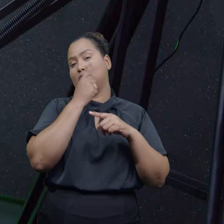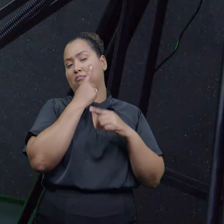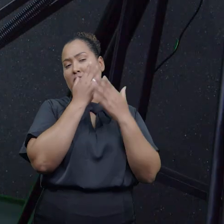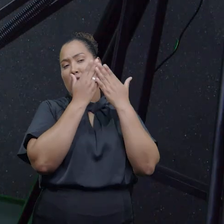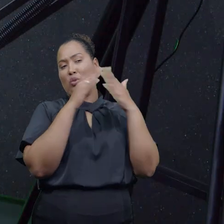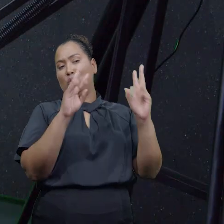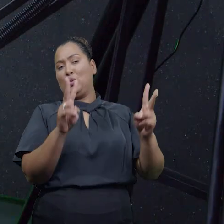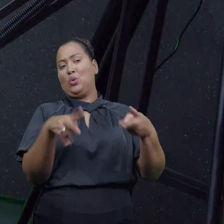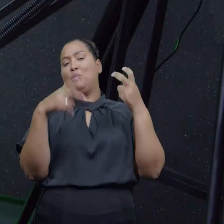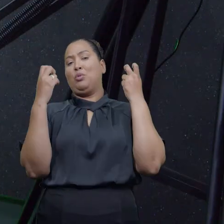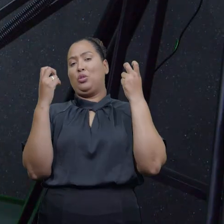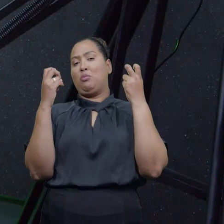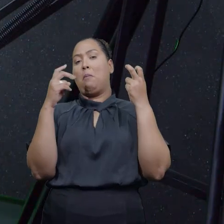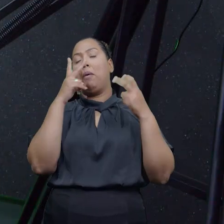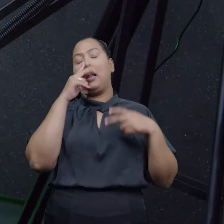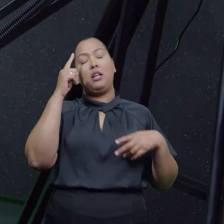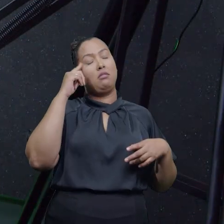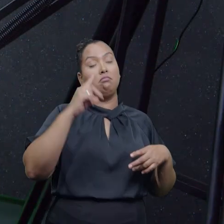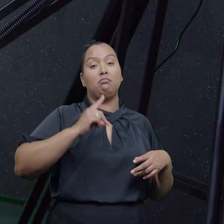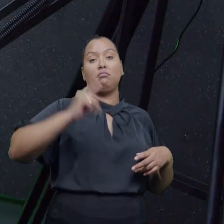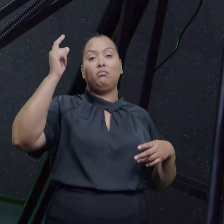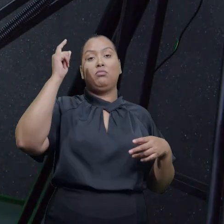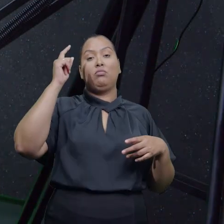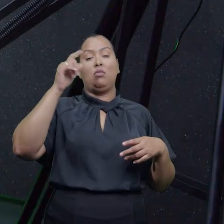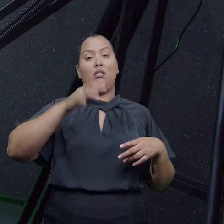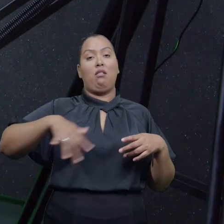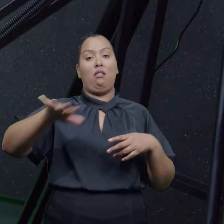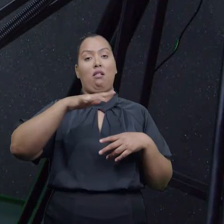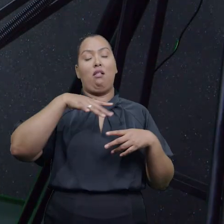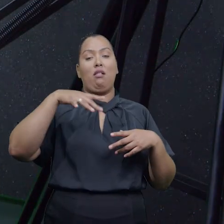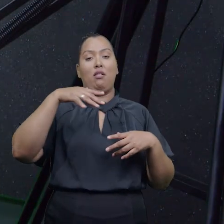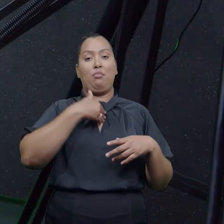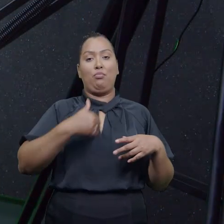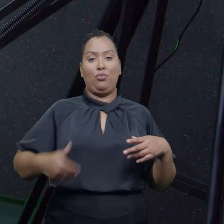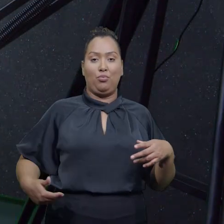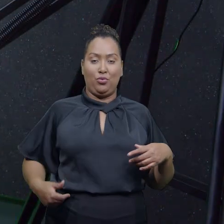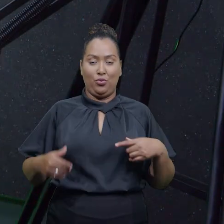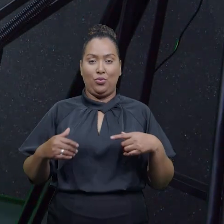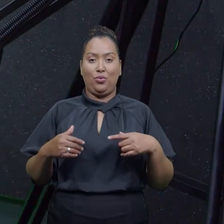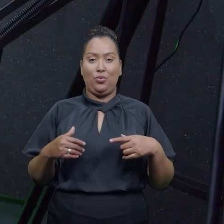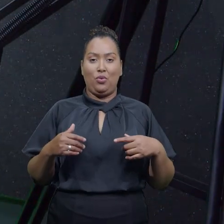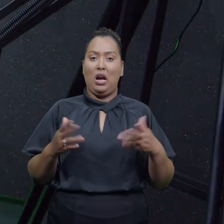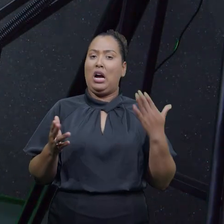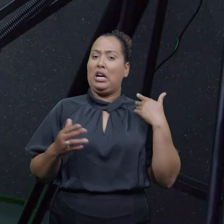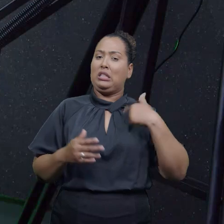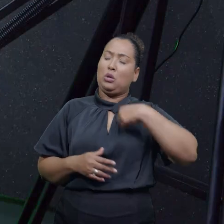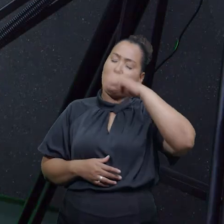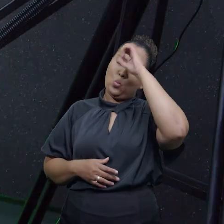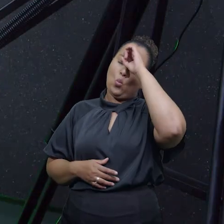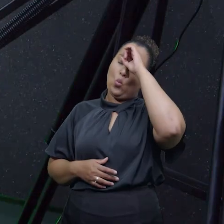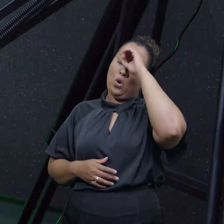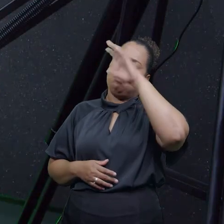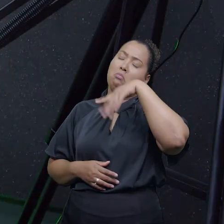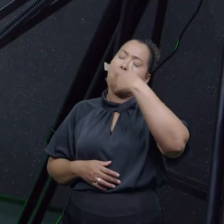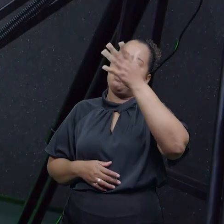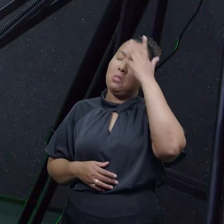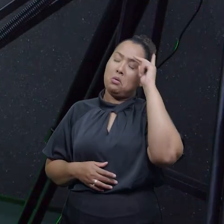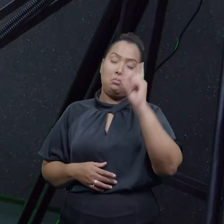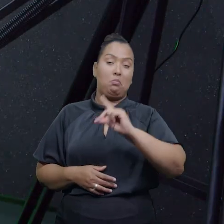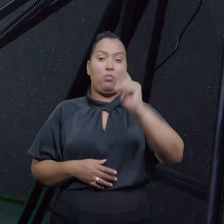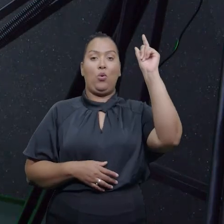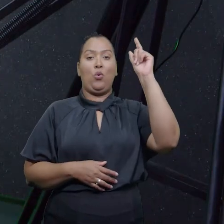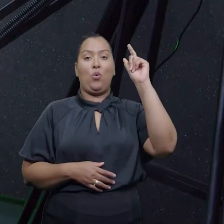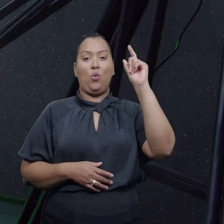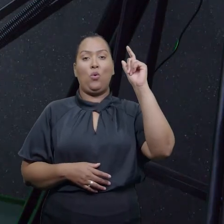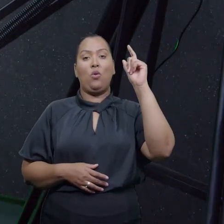sem dúvida, aumentou e houve um despertar do poder público que eu não percebia antes. Mas esse despertar